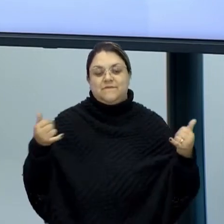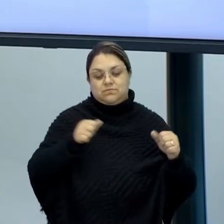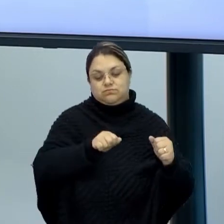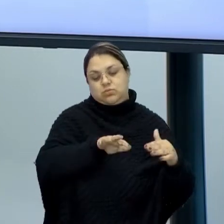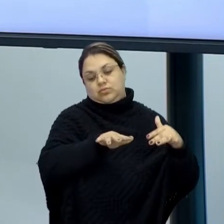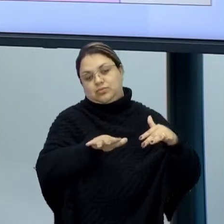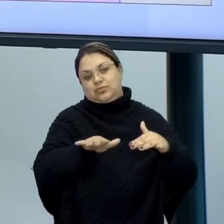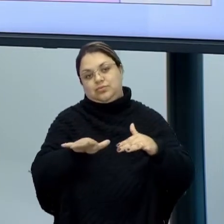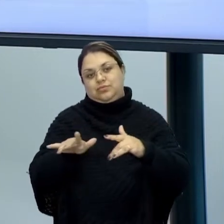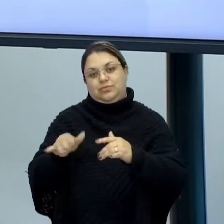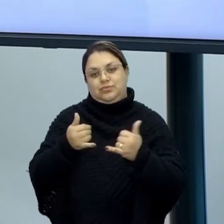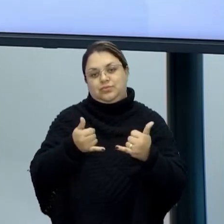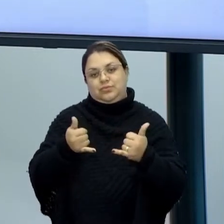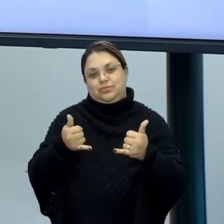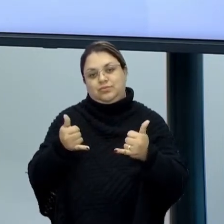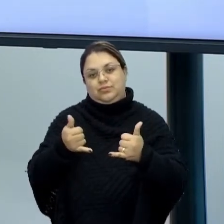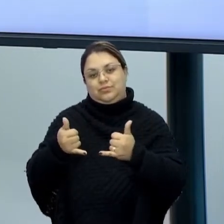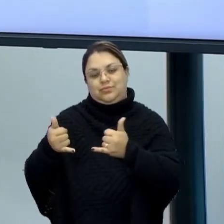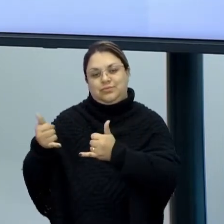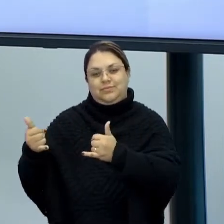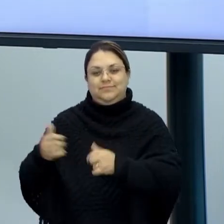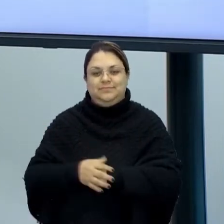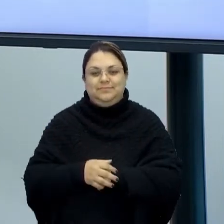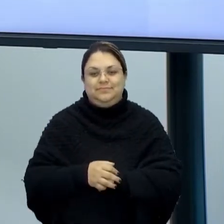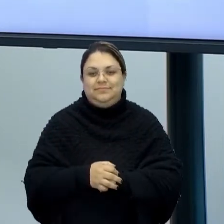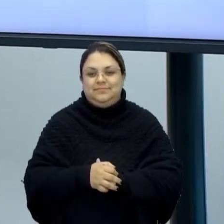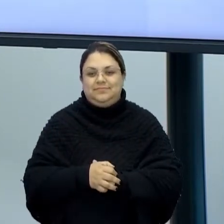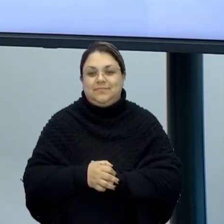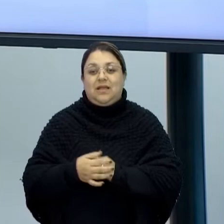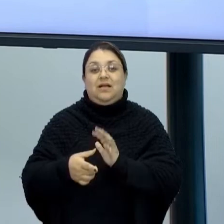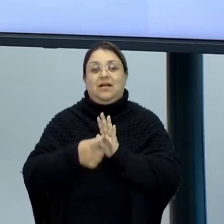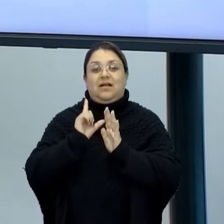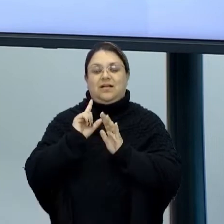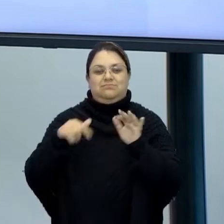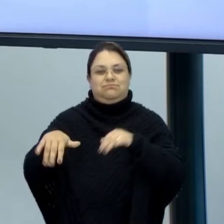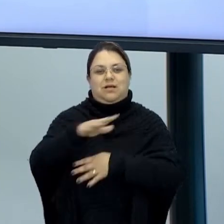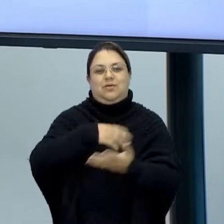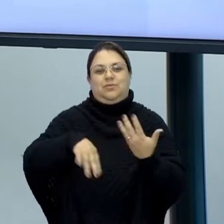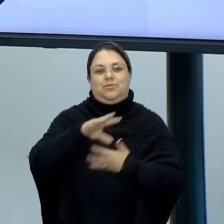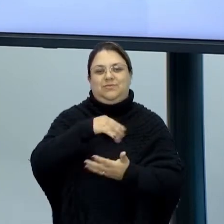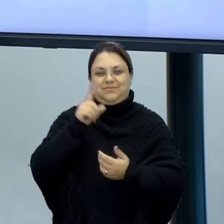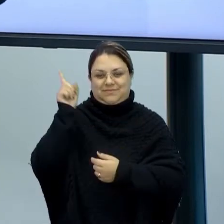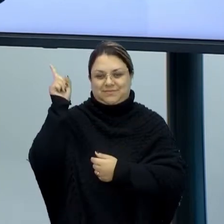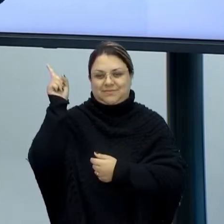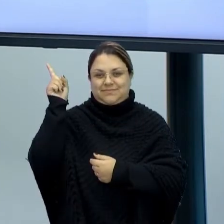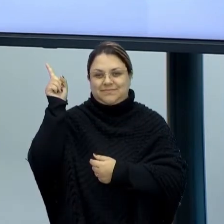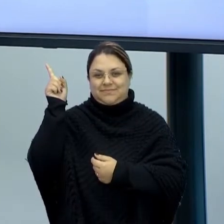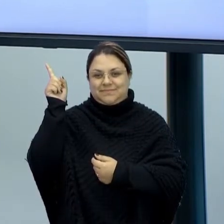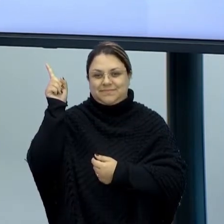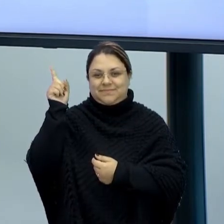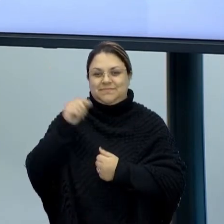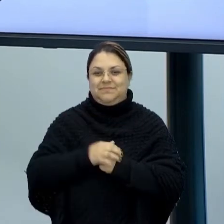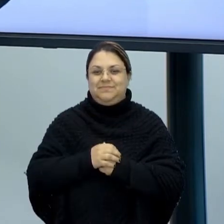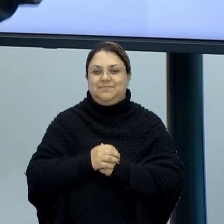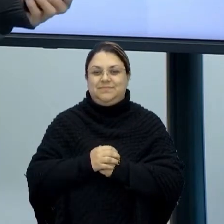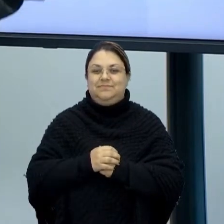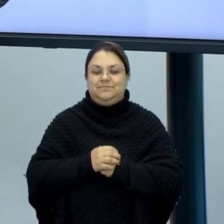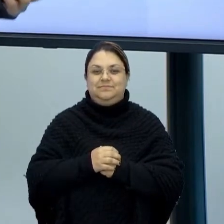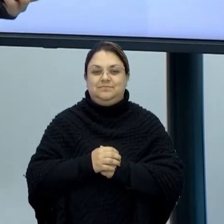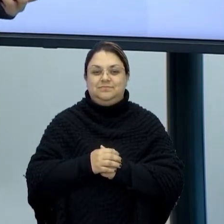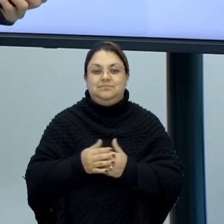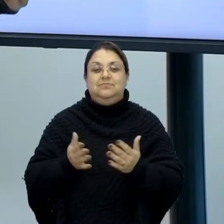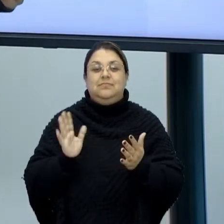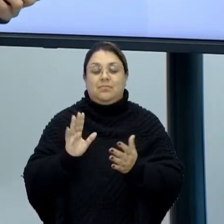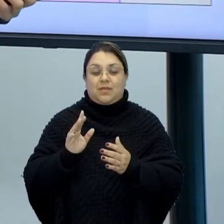organizaram. Porque antes, ó, se você não ligar, ele está em várias direções, ó, o elétron em várias direções, eles só são livres. Mas